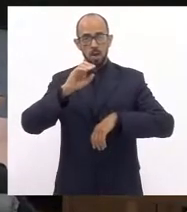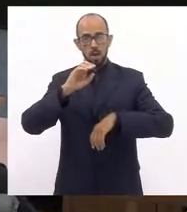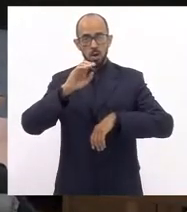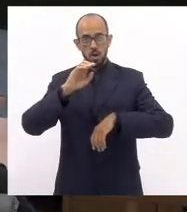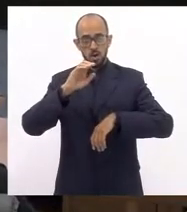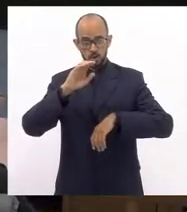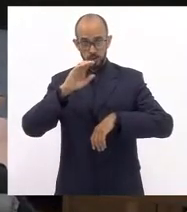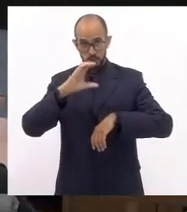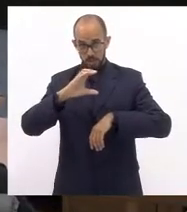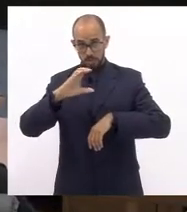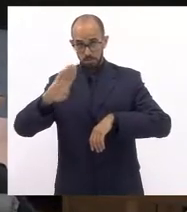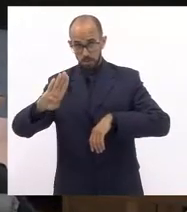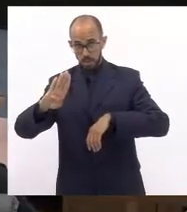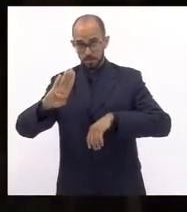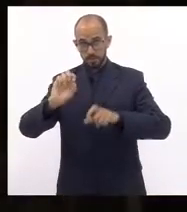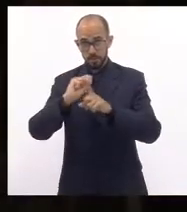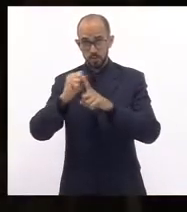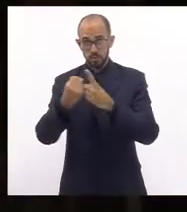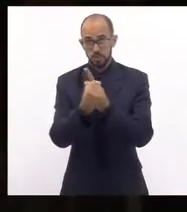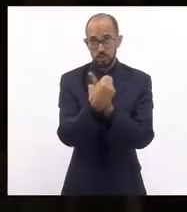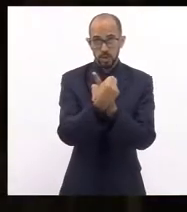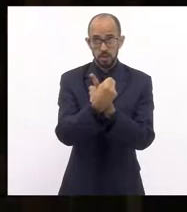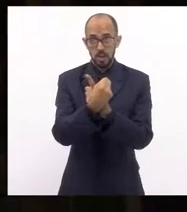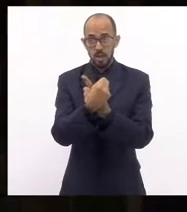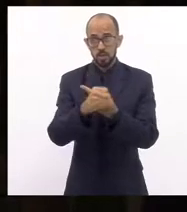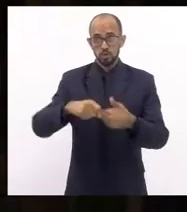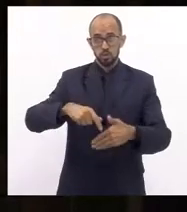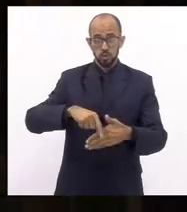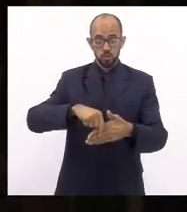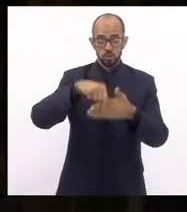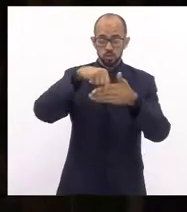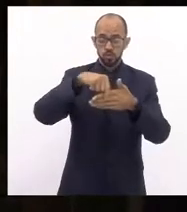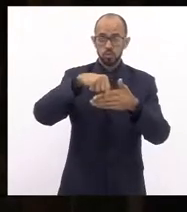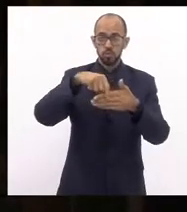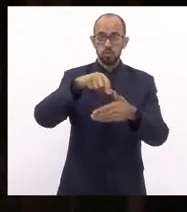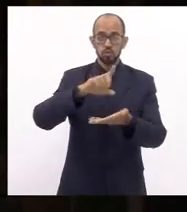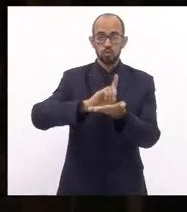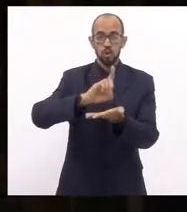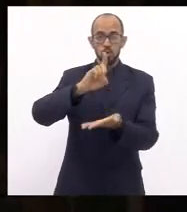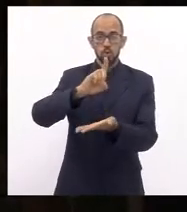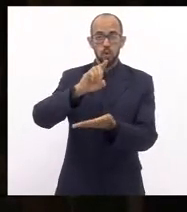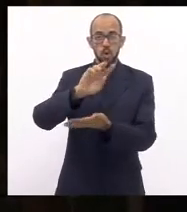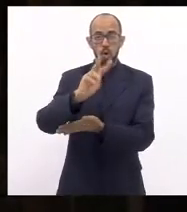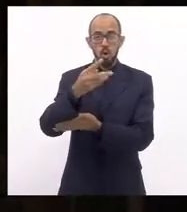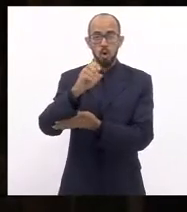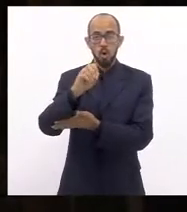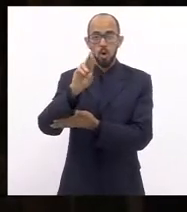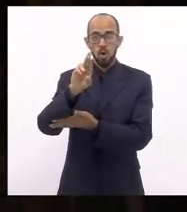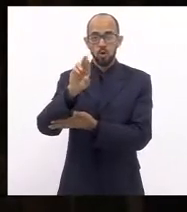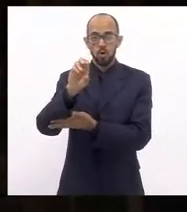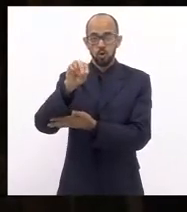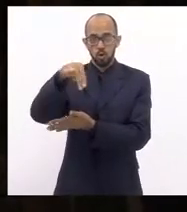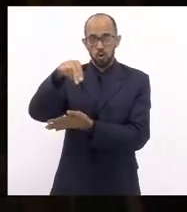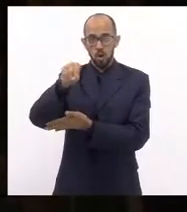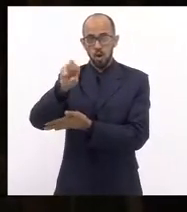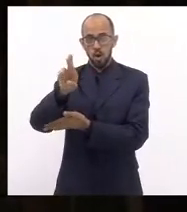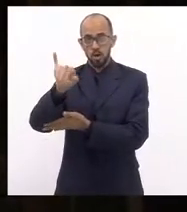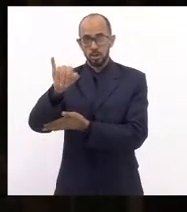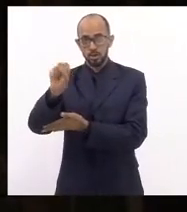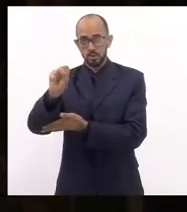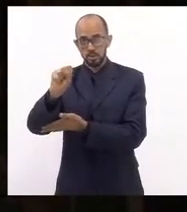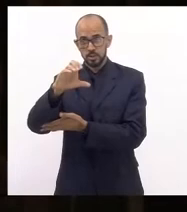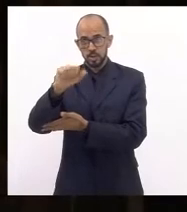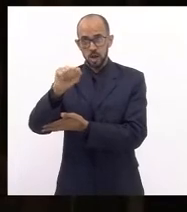da sociedade, através do título Doutor Honoris Causa, daqueles que de diversas formas fazem parte da construção e